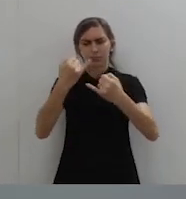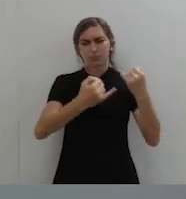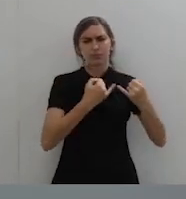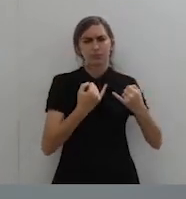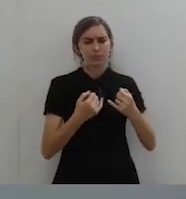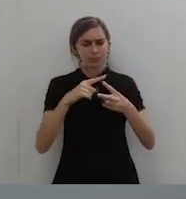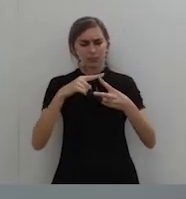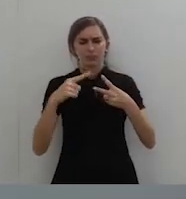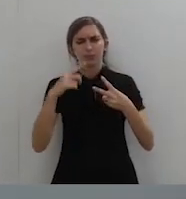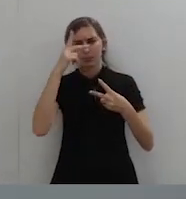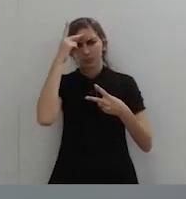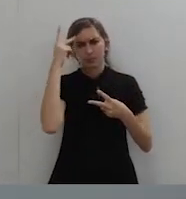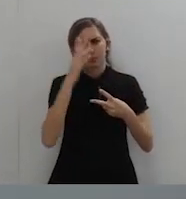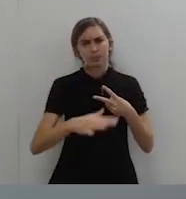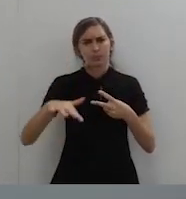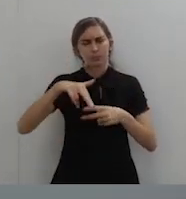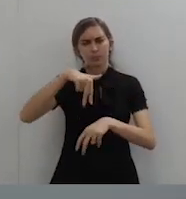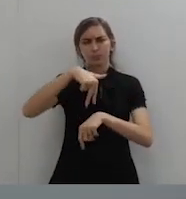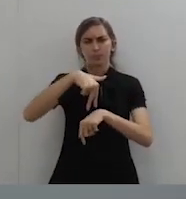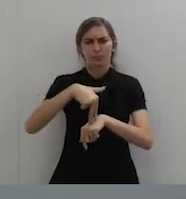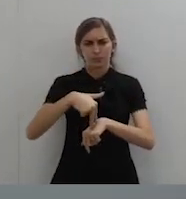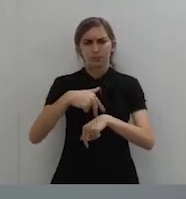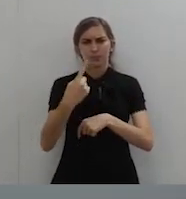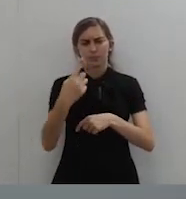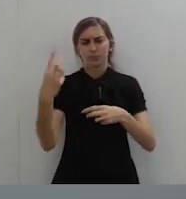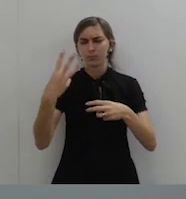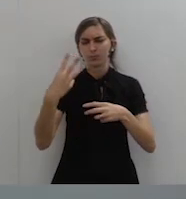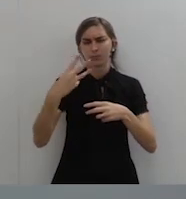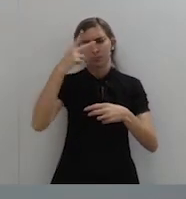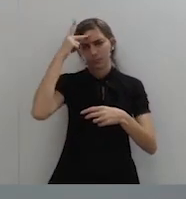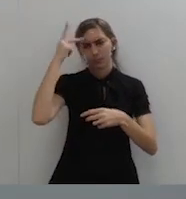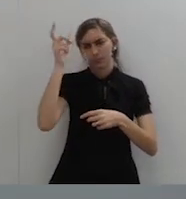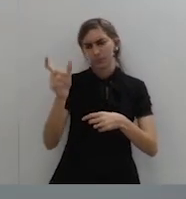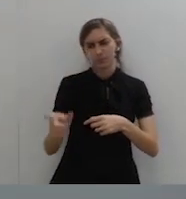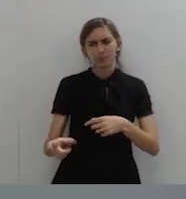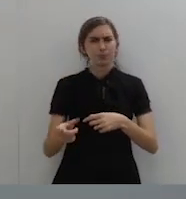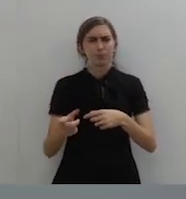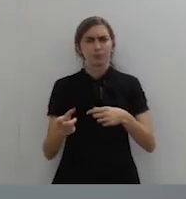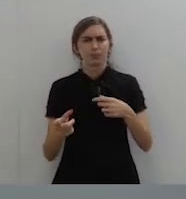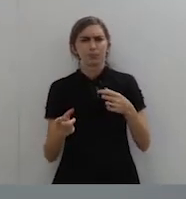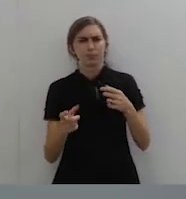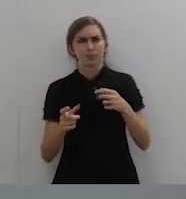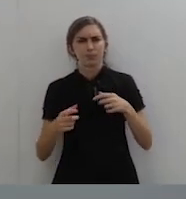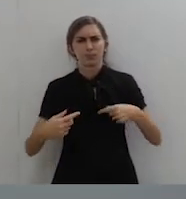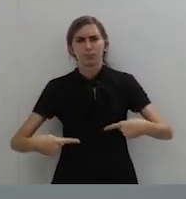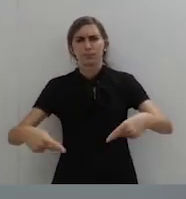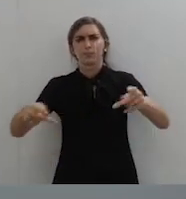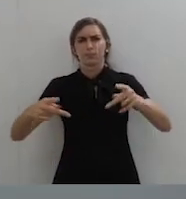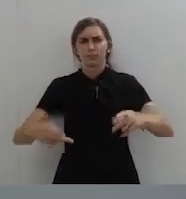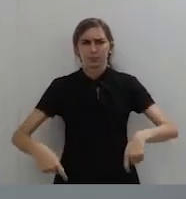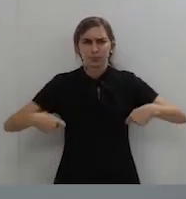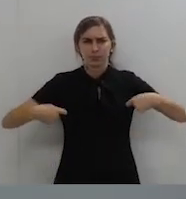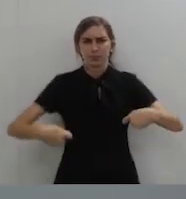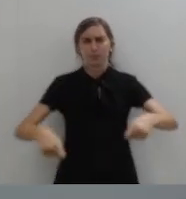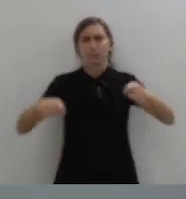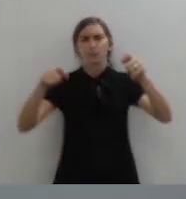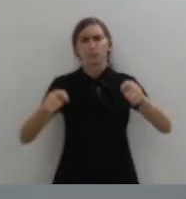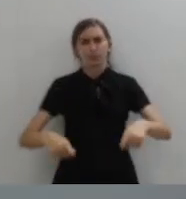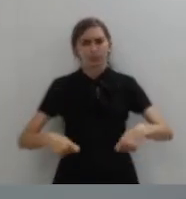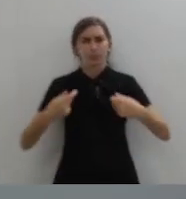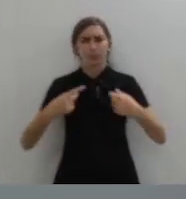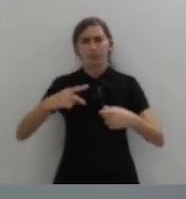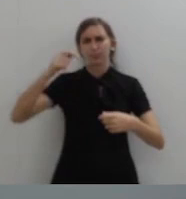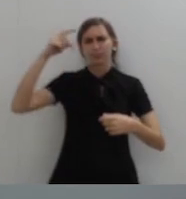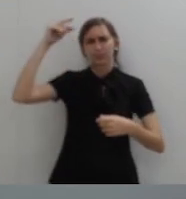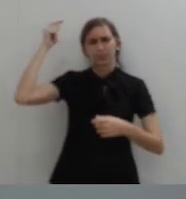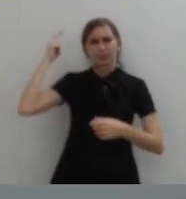brincando, onde 2 pessoas estão em pé e uma terceira pessoa sendo balançada por eles. Então, desde